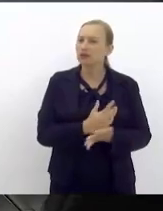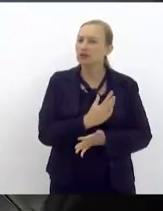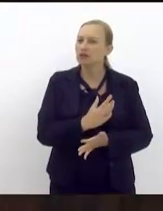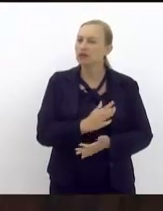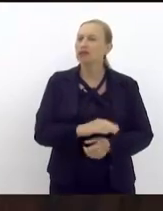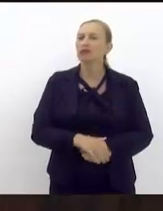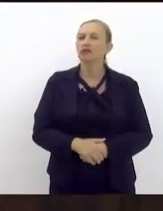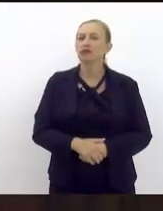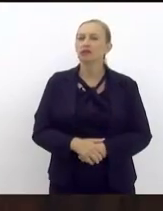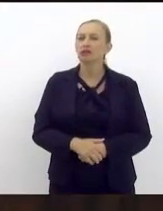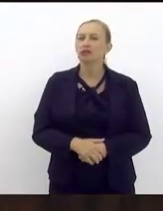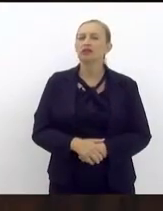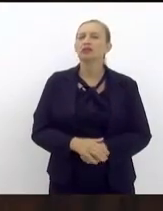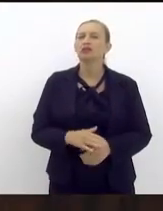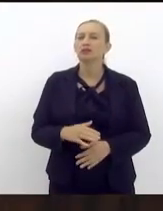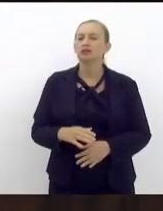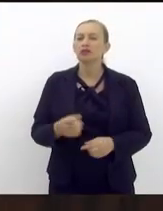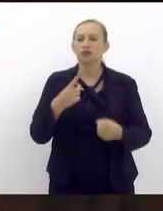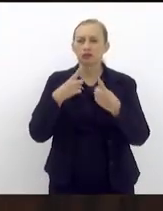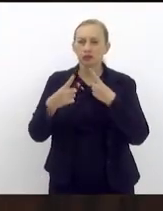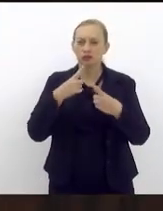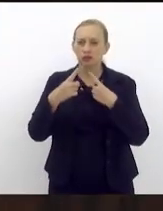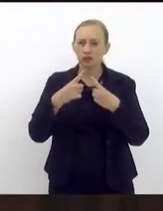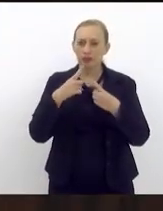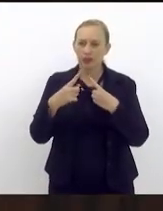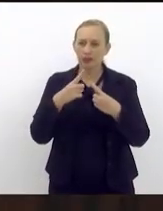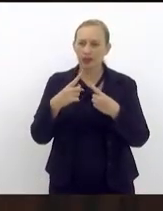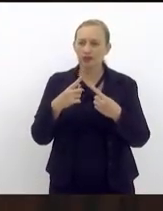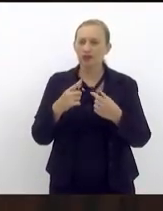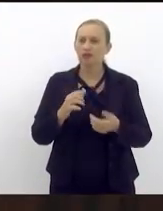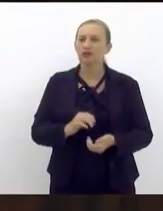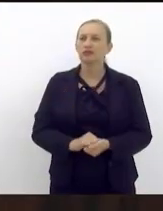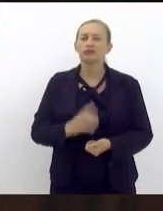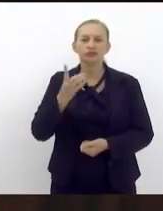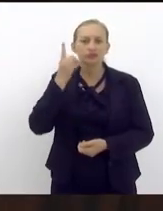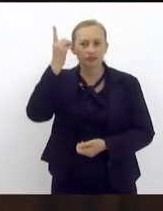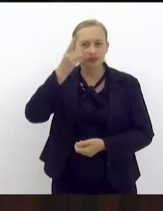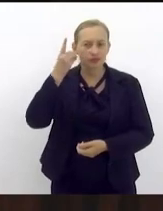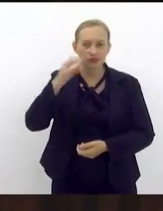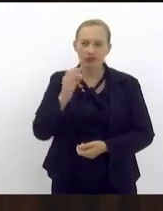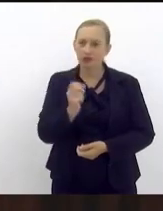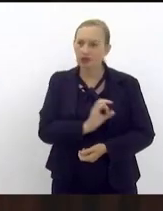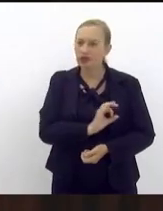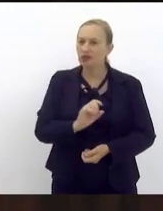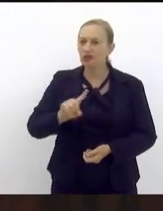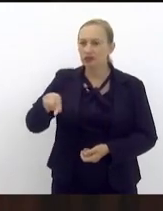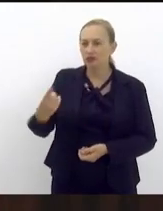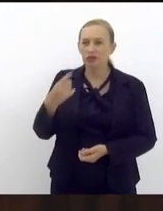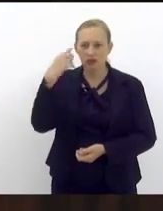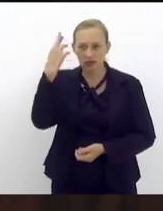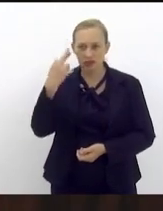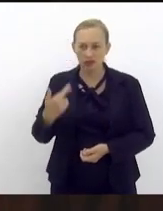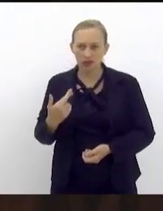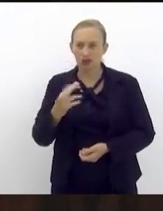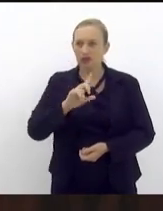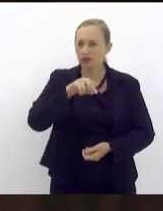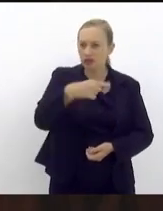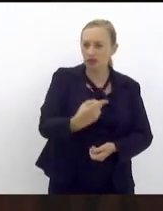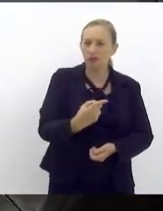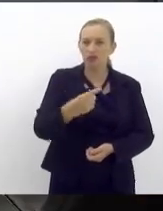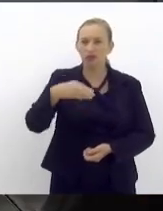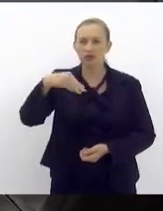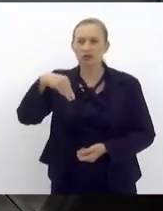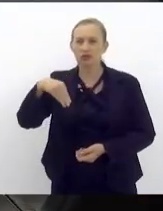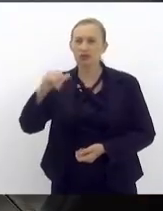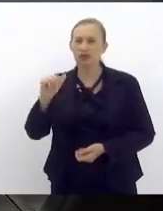com os pareceres emitido em discussão para discutir deputada Marta em sequência Renata e depois Marina